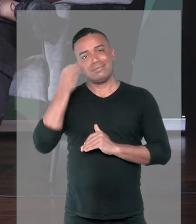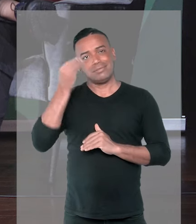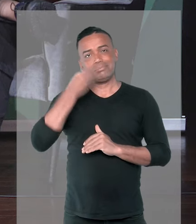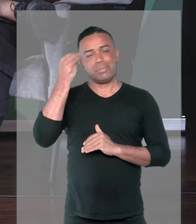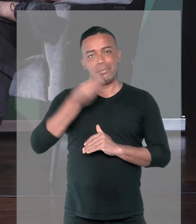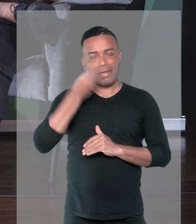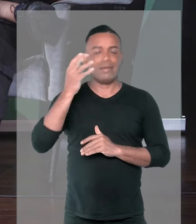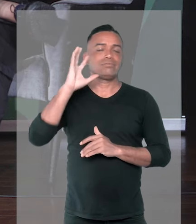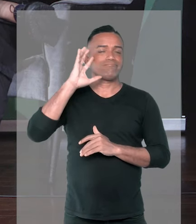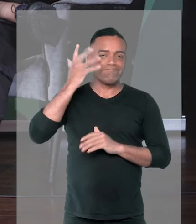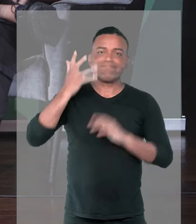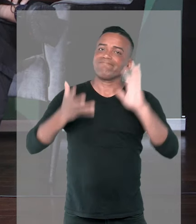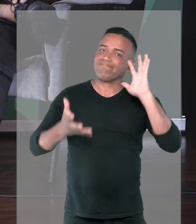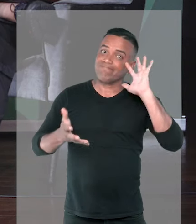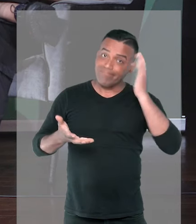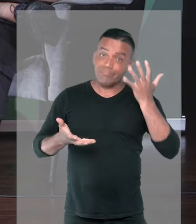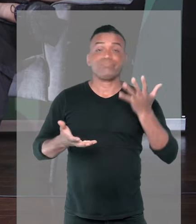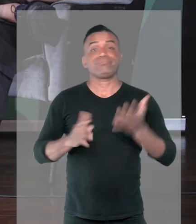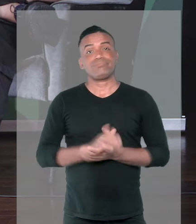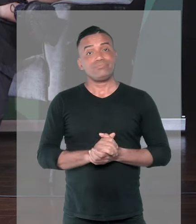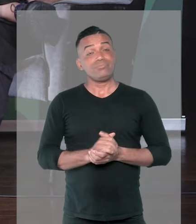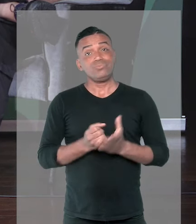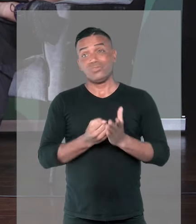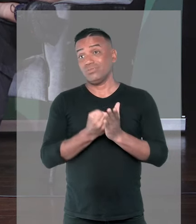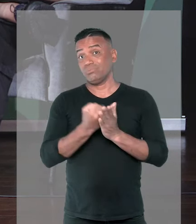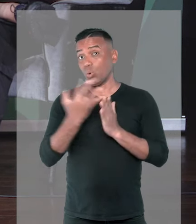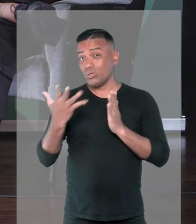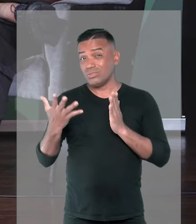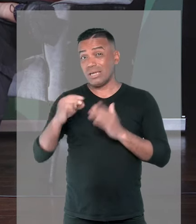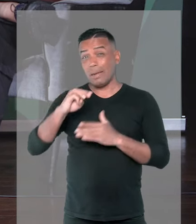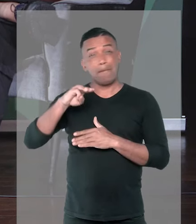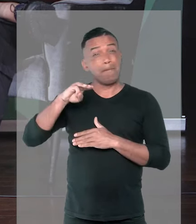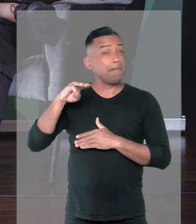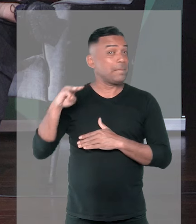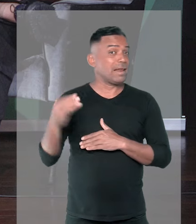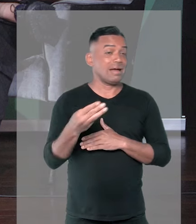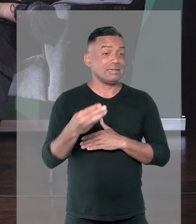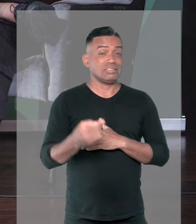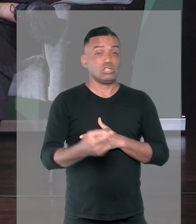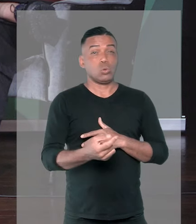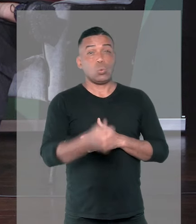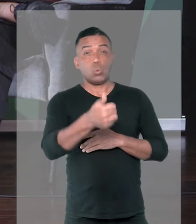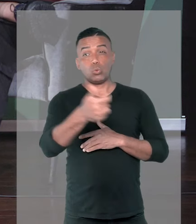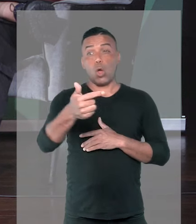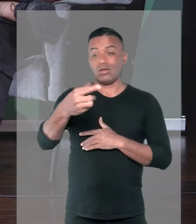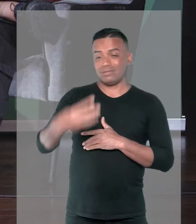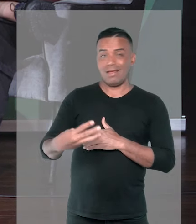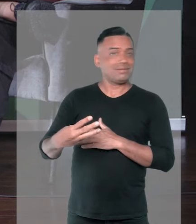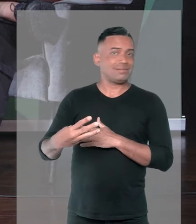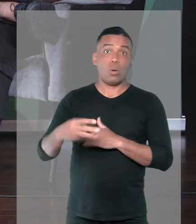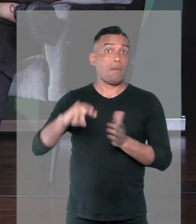realizados eu tô falando de muitos na região de milhares não é de dois ou três que é para você começar a descobrir o que que